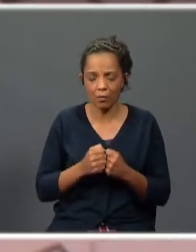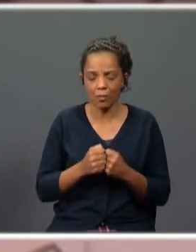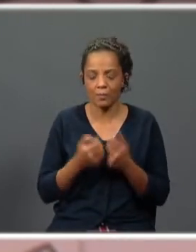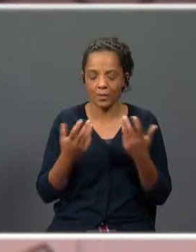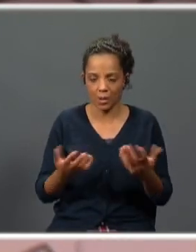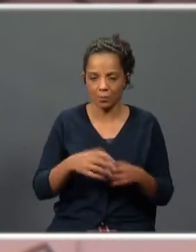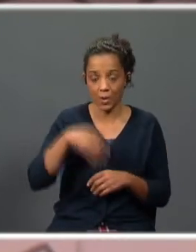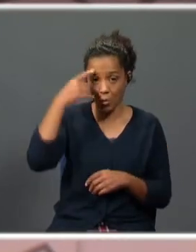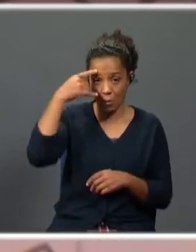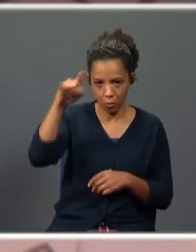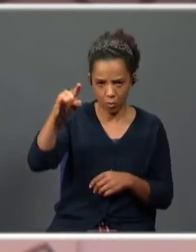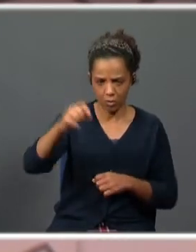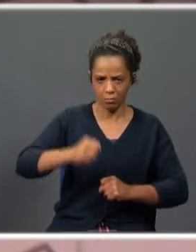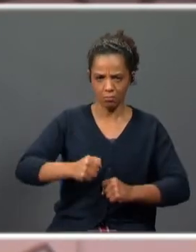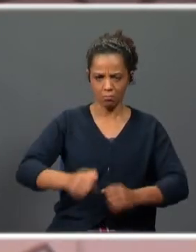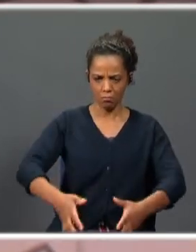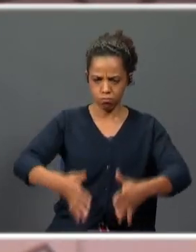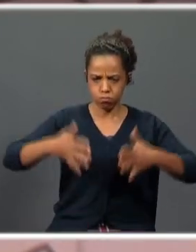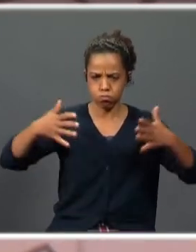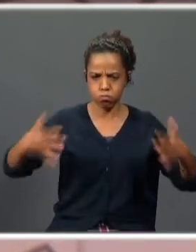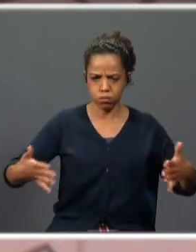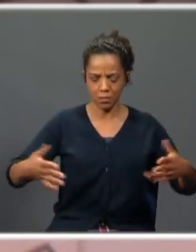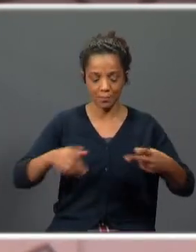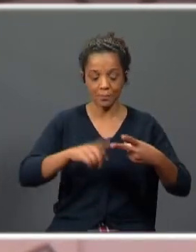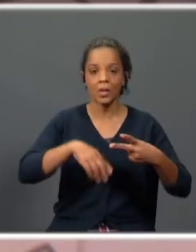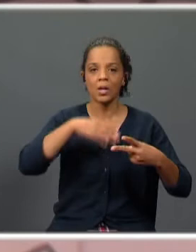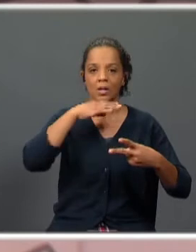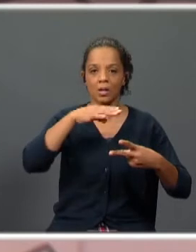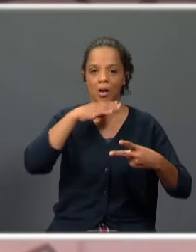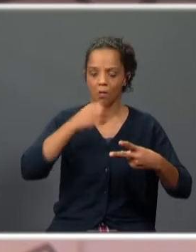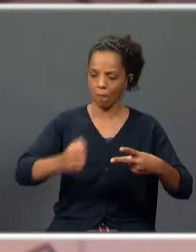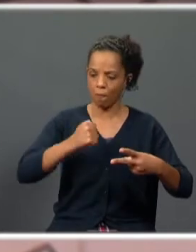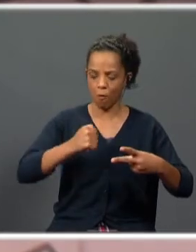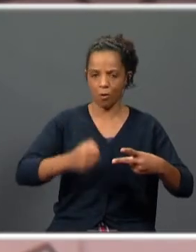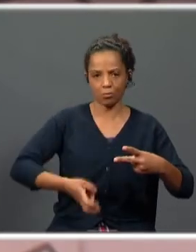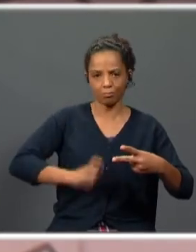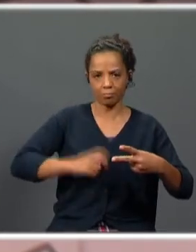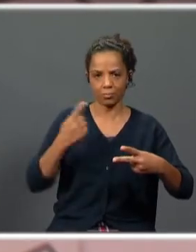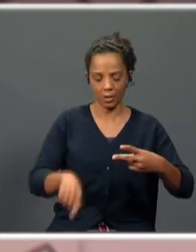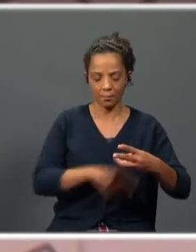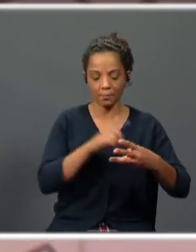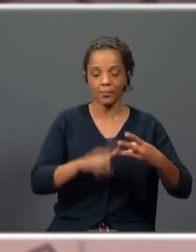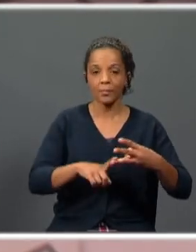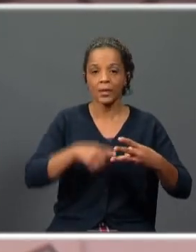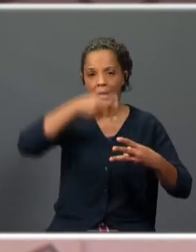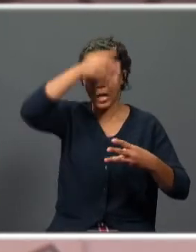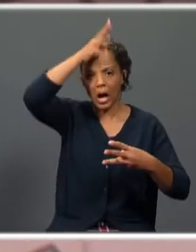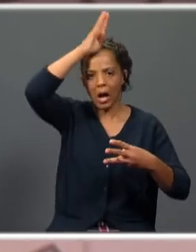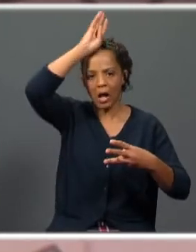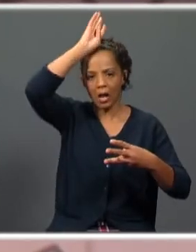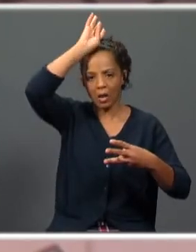tínhamos um boi que era muito grande, tínhamos um cão que era valente, tínhamos também um